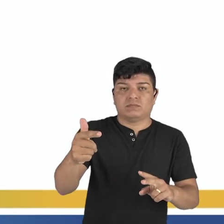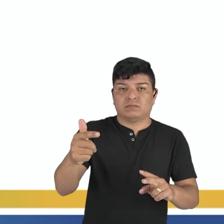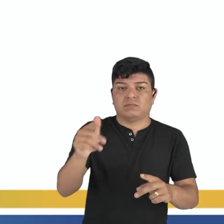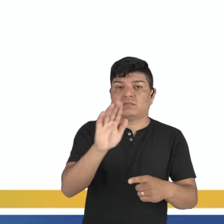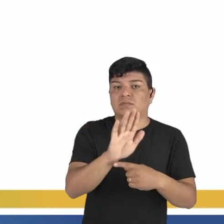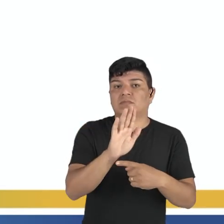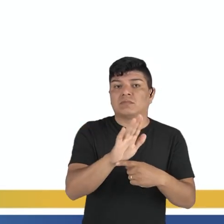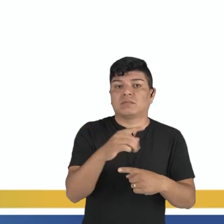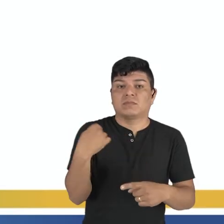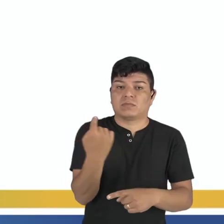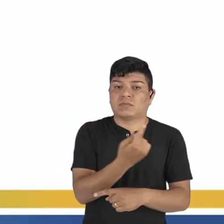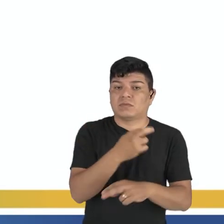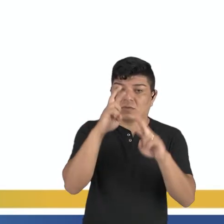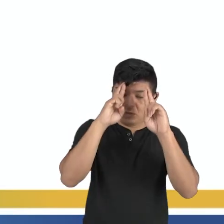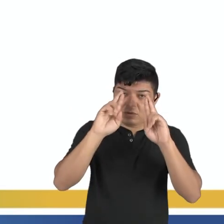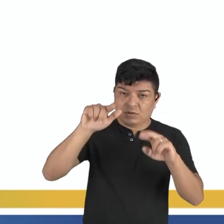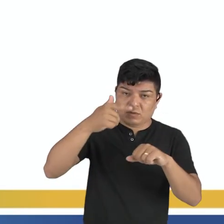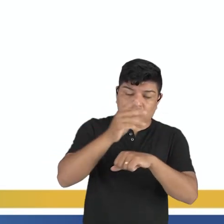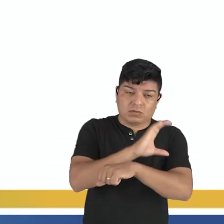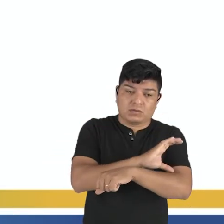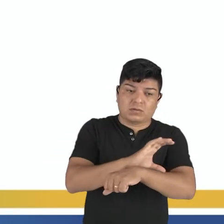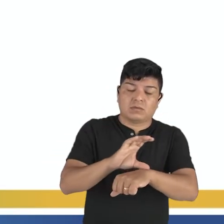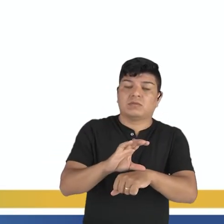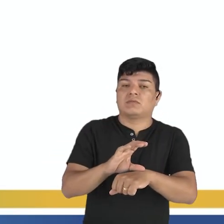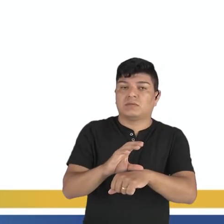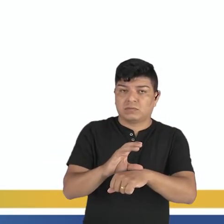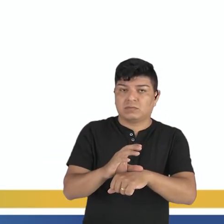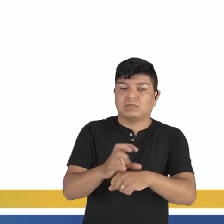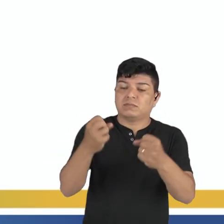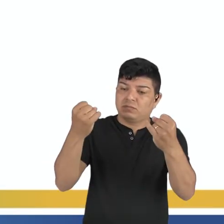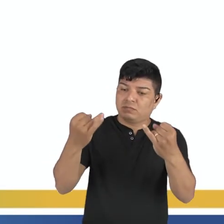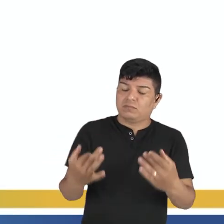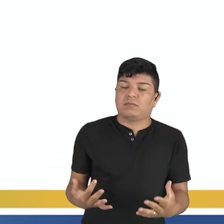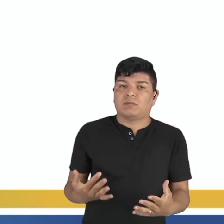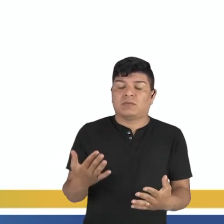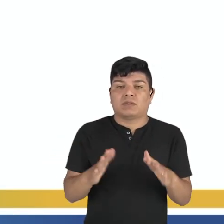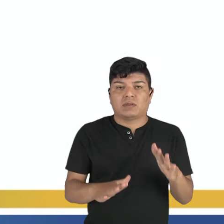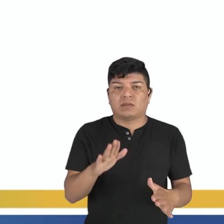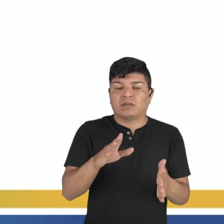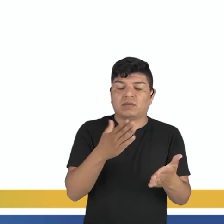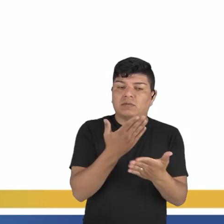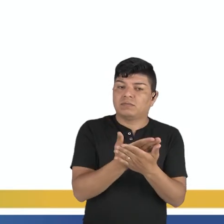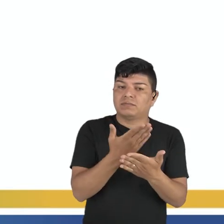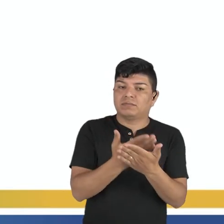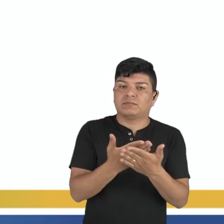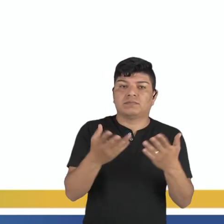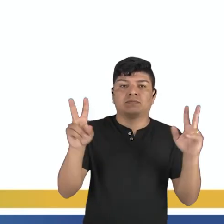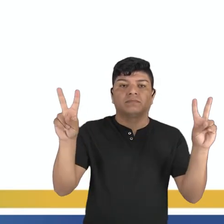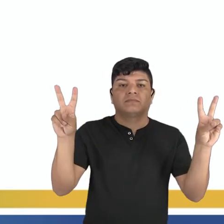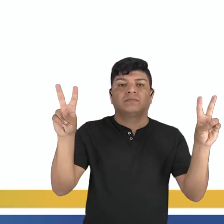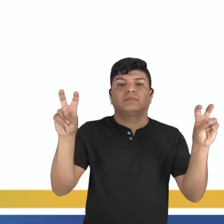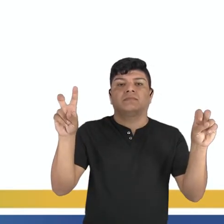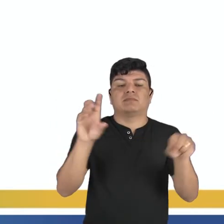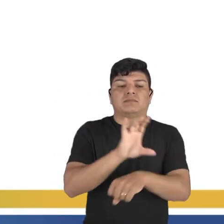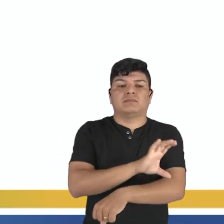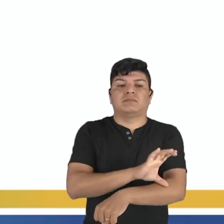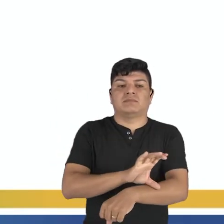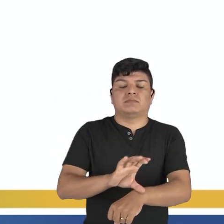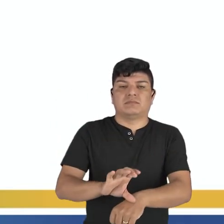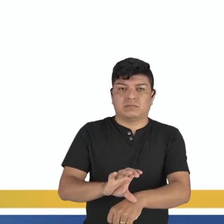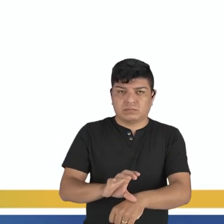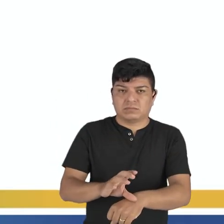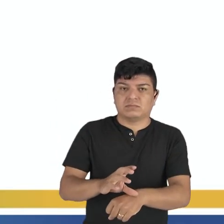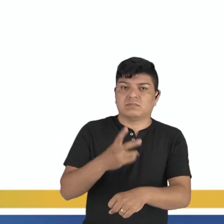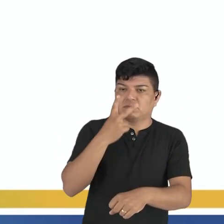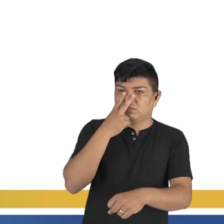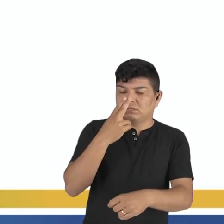ele ajuda nós a respeitar as outras culturas. Como eu havia dito, né? Geralmente quando a gente vai estudar esse conteúdo de cultura, a gente